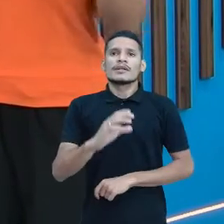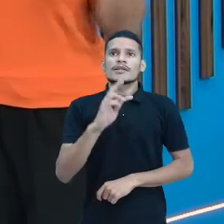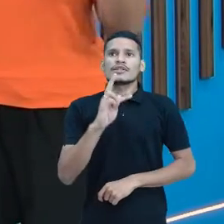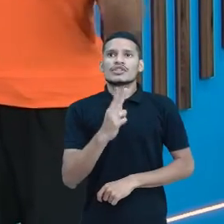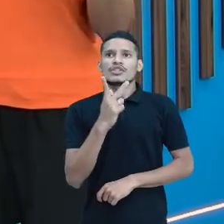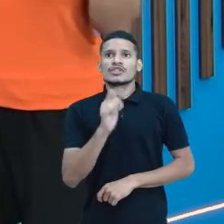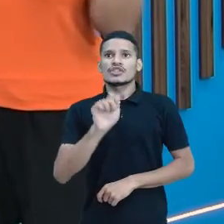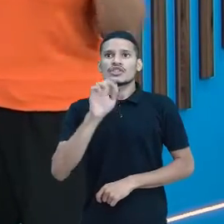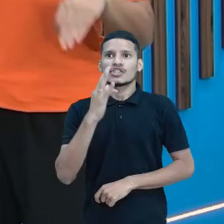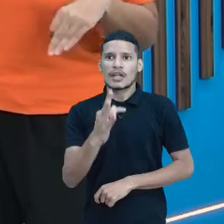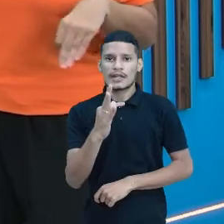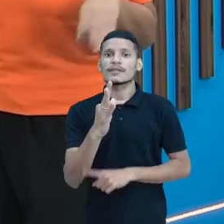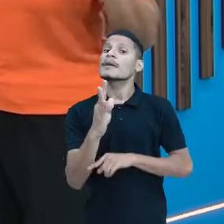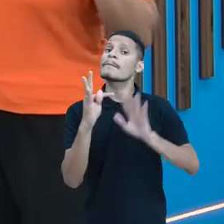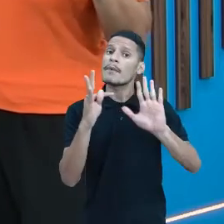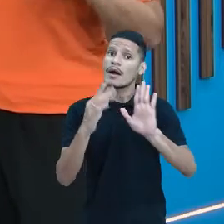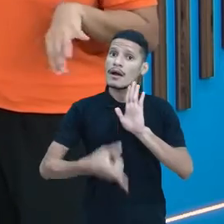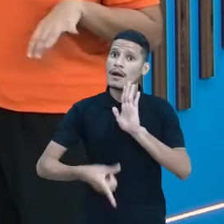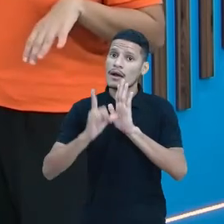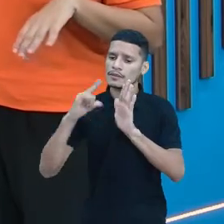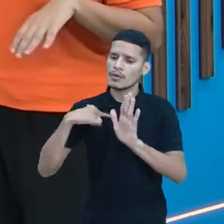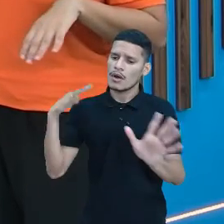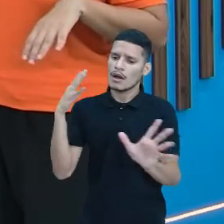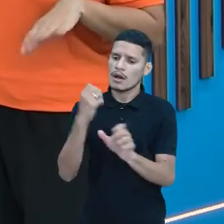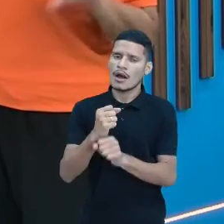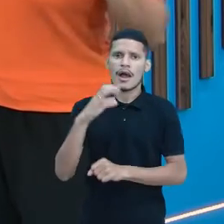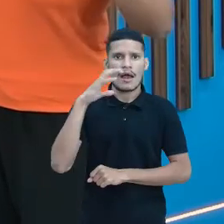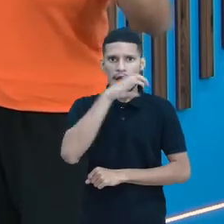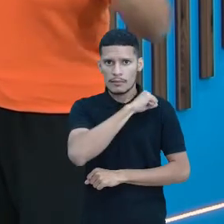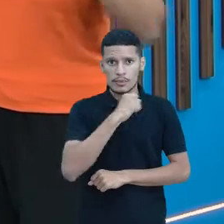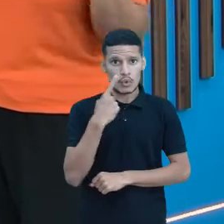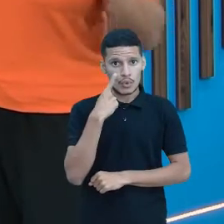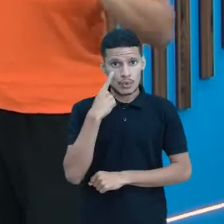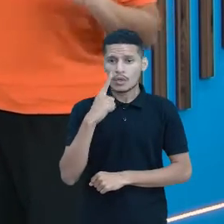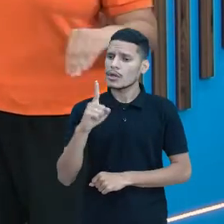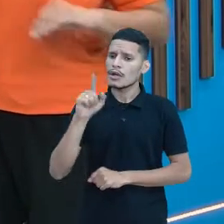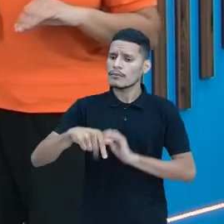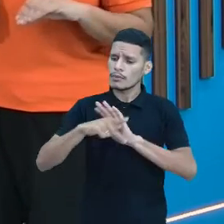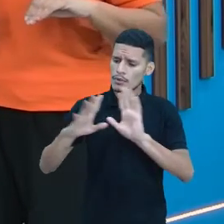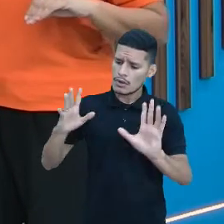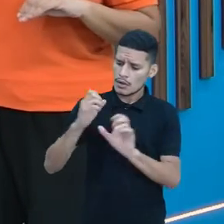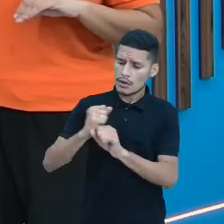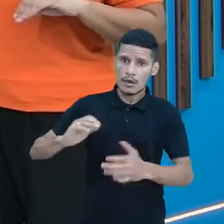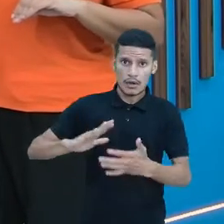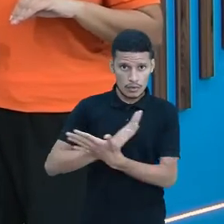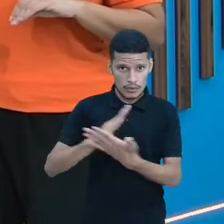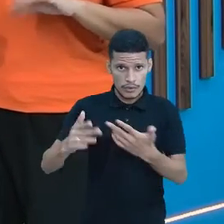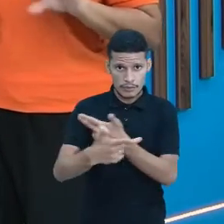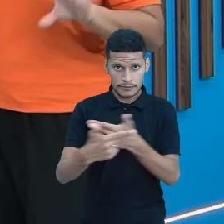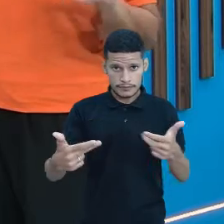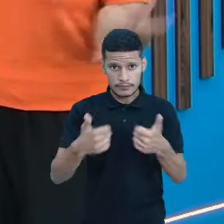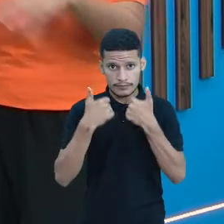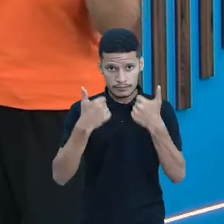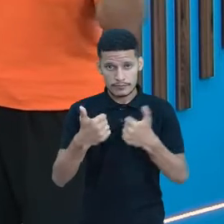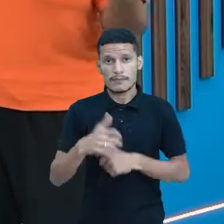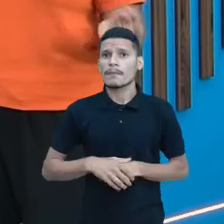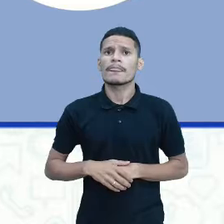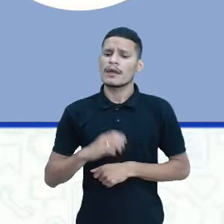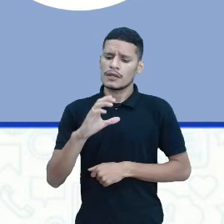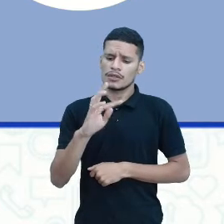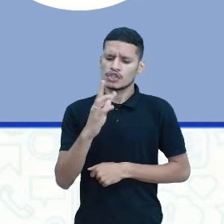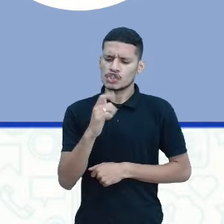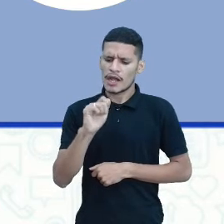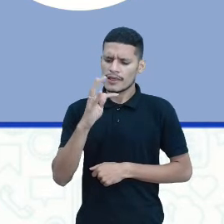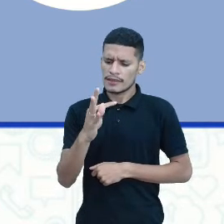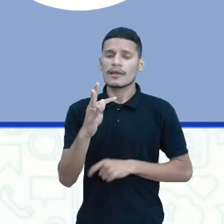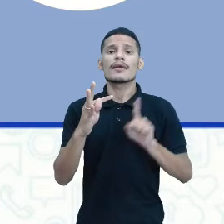antes, vamos fazer uma pequena revisão, assim, bem rapidinha. Vamos só revisar algumas coisas, tá? Ó, o que é o chat? O